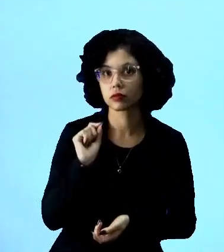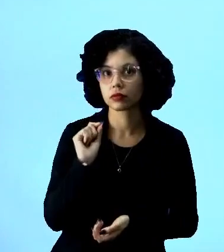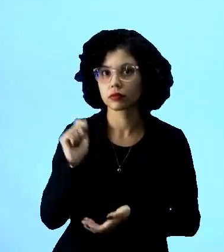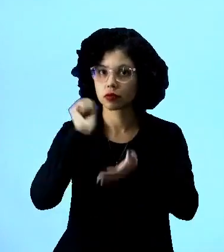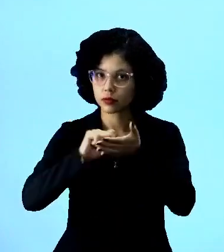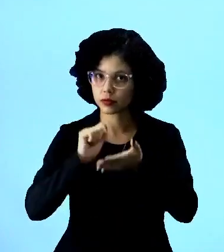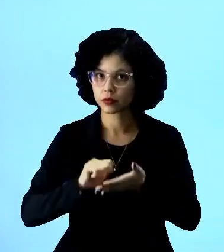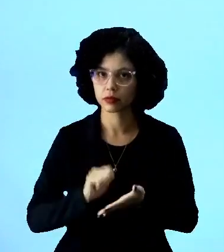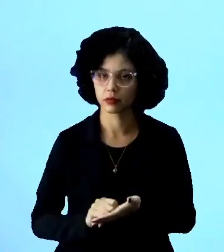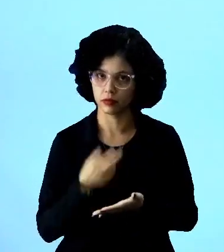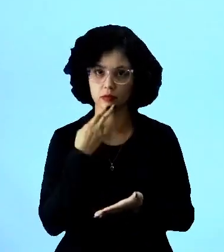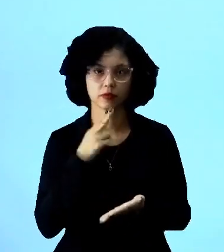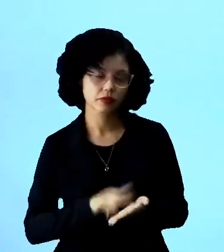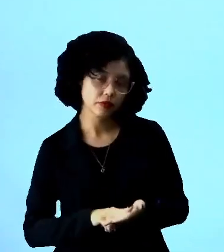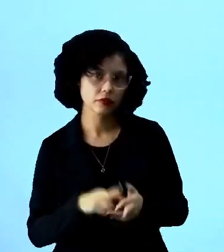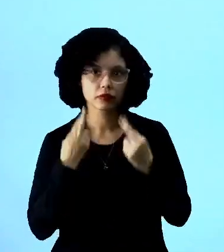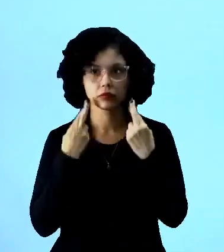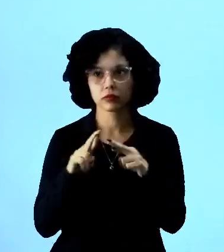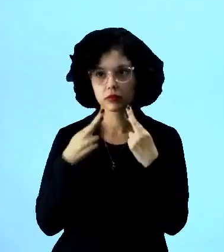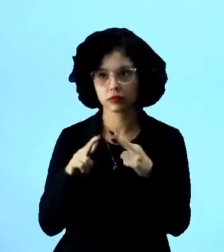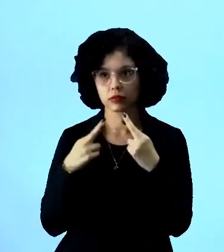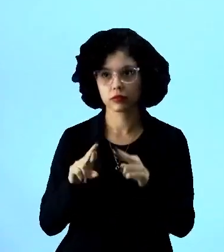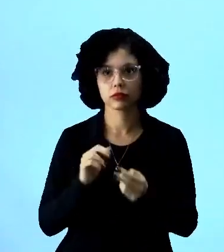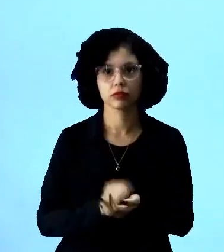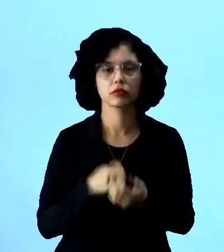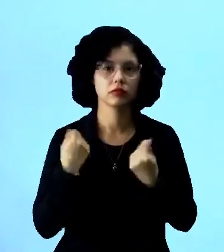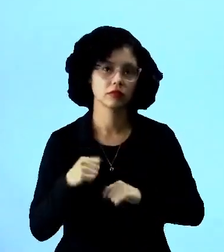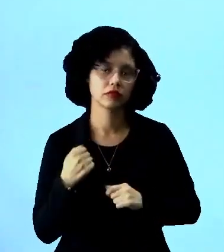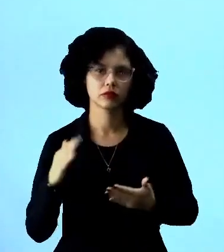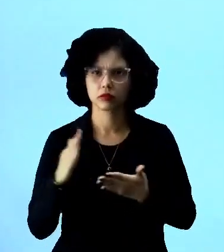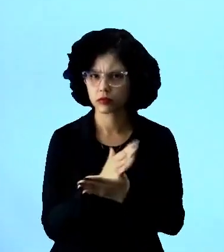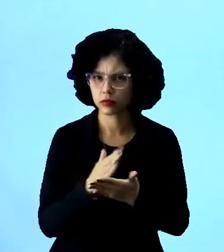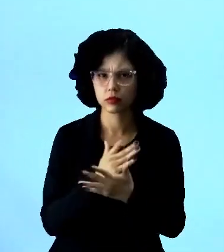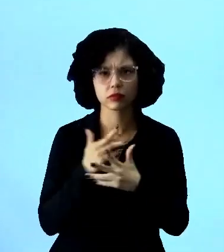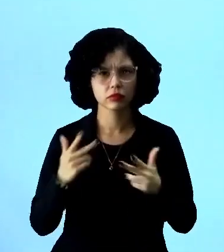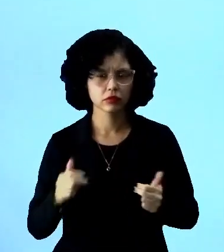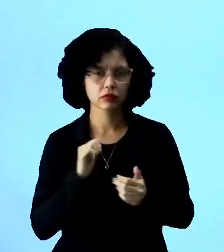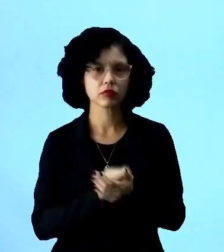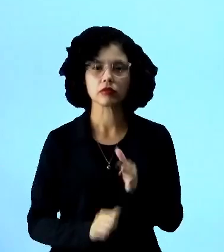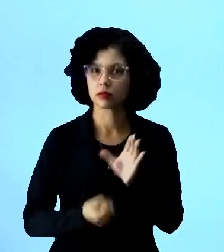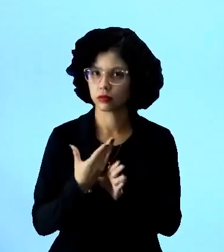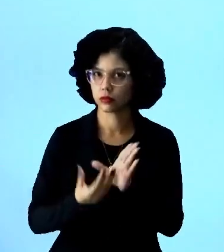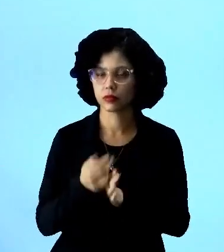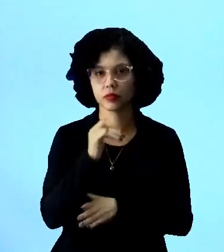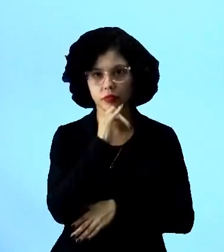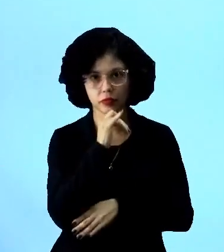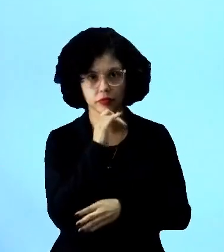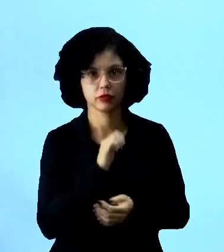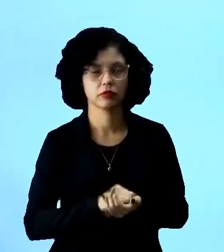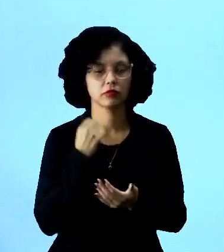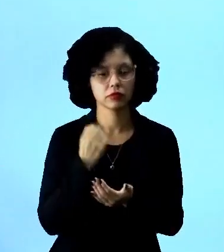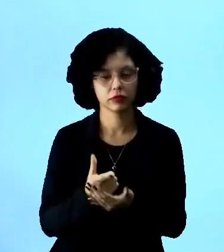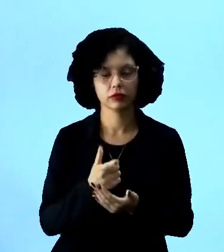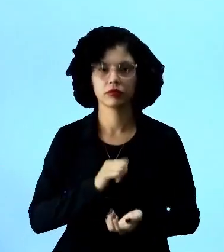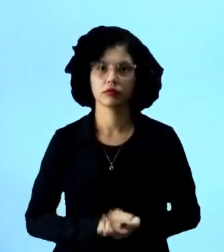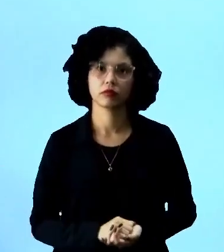você escrever uma carta de reclamação, você tem de estar insatisfeito com algo, com algum produto, por exemplo, que você tenha